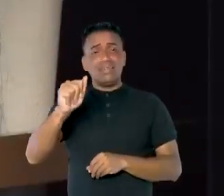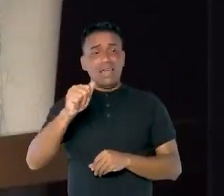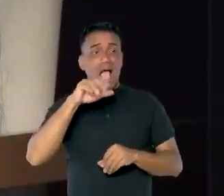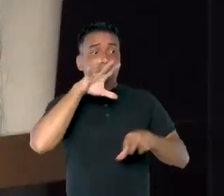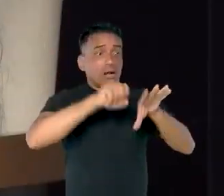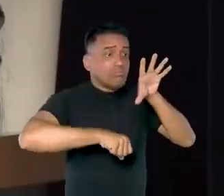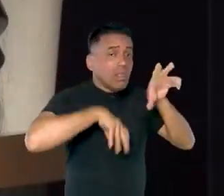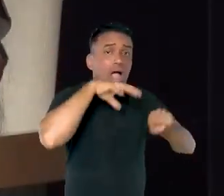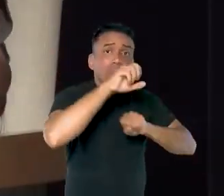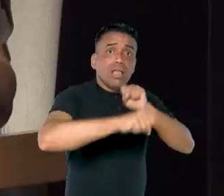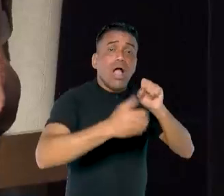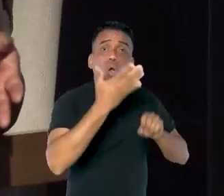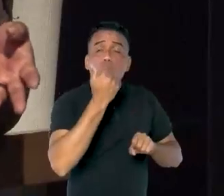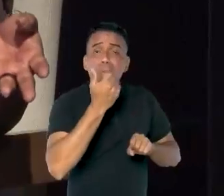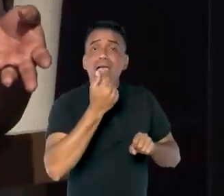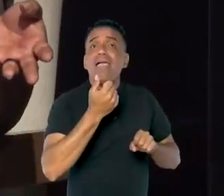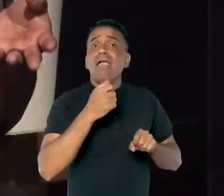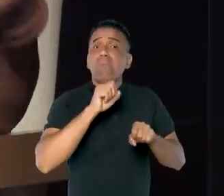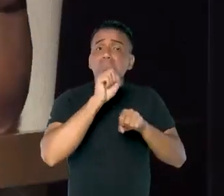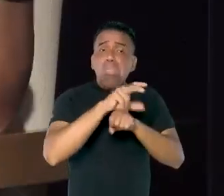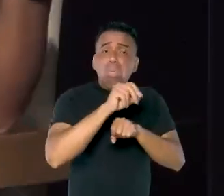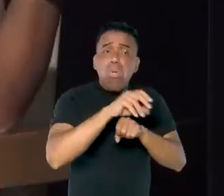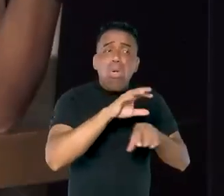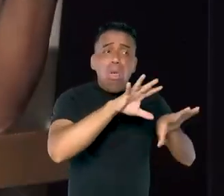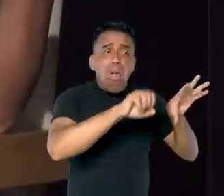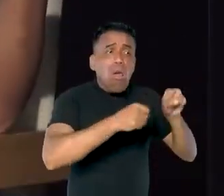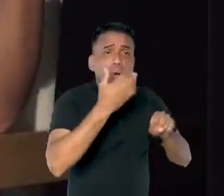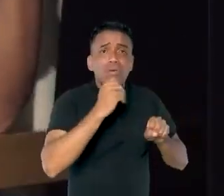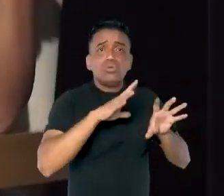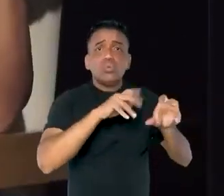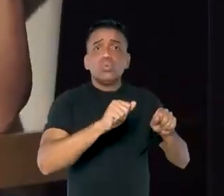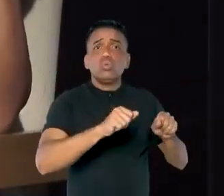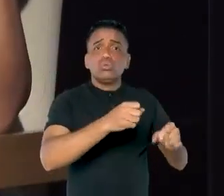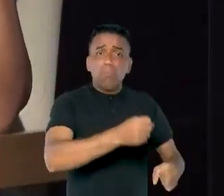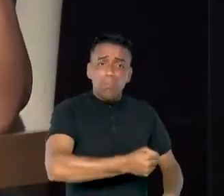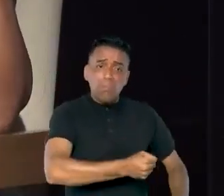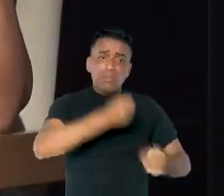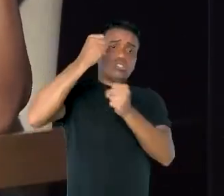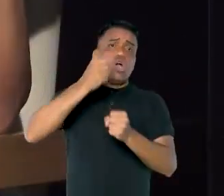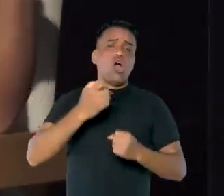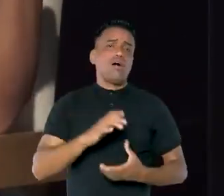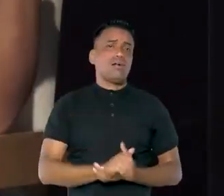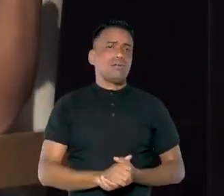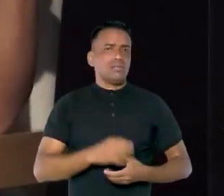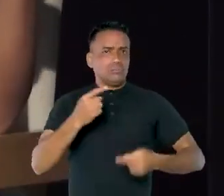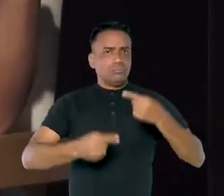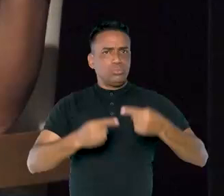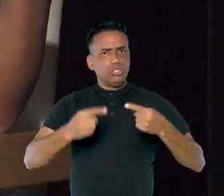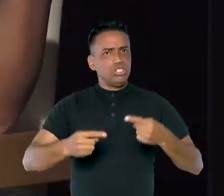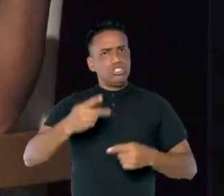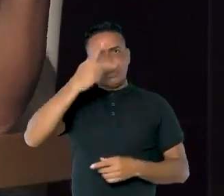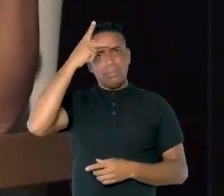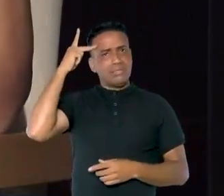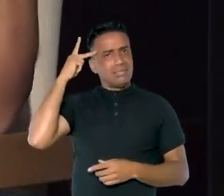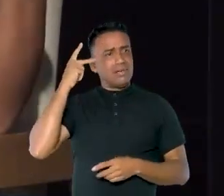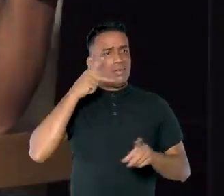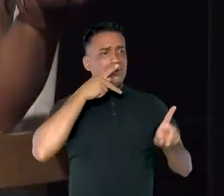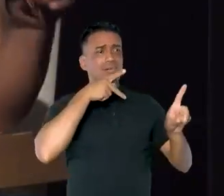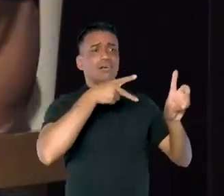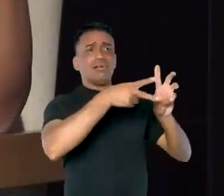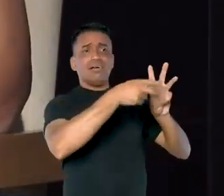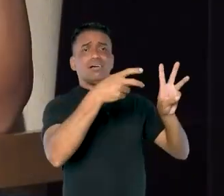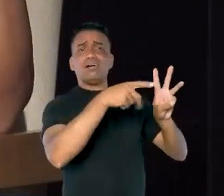toda a maniva, toda a mandioca, né? E aí? Que política que a gente está pensando para esses territórios? A gente